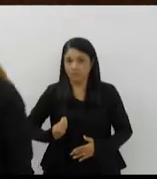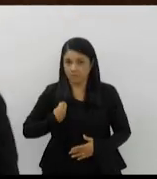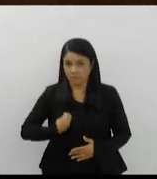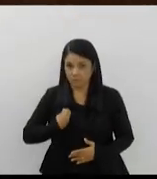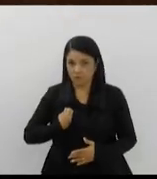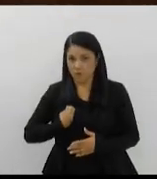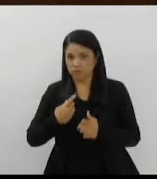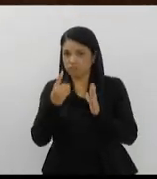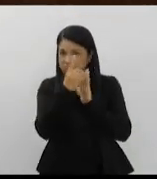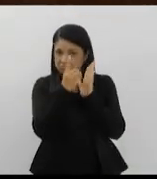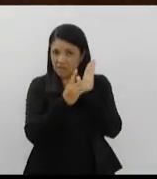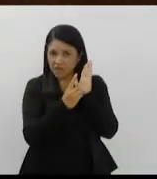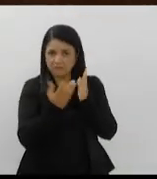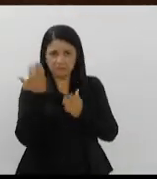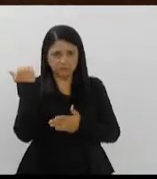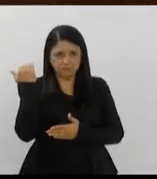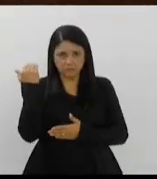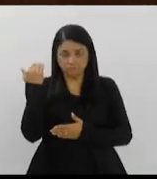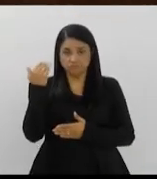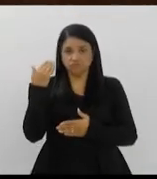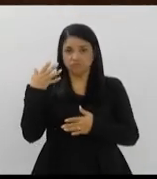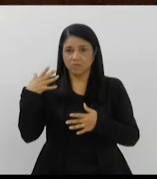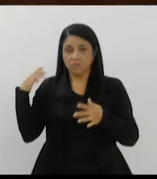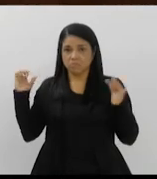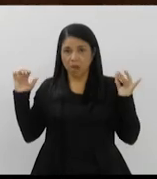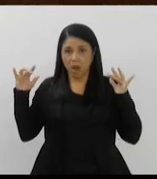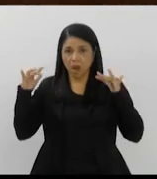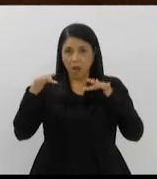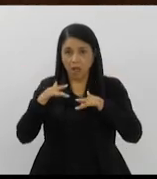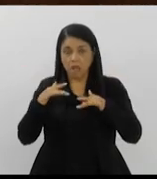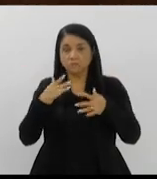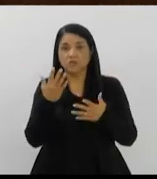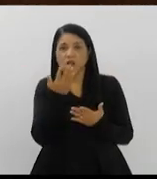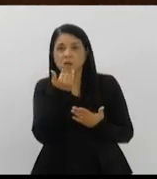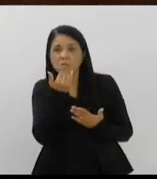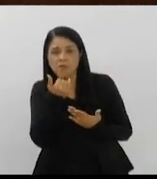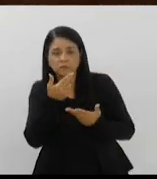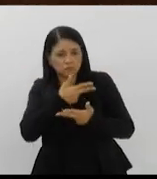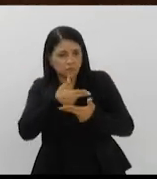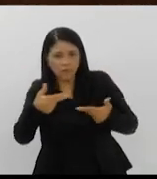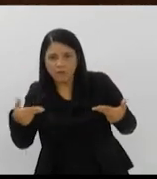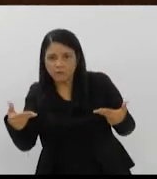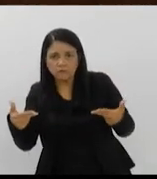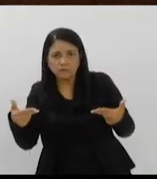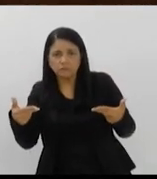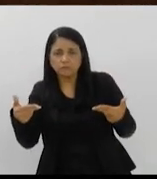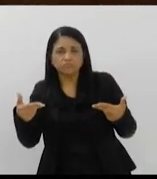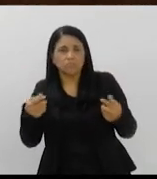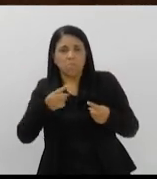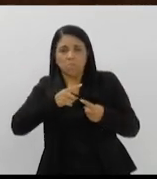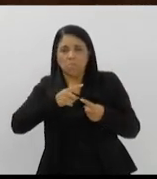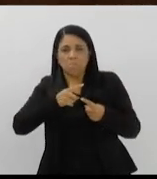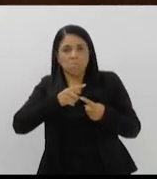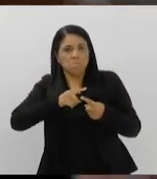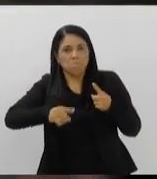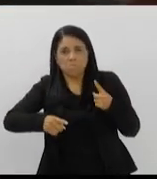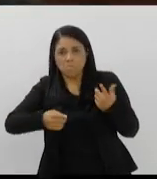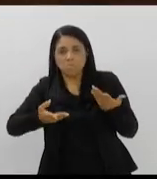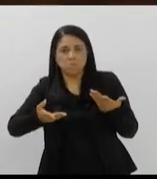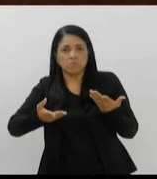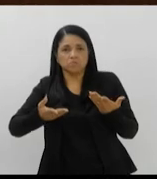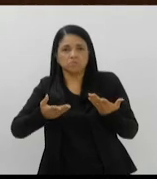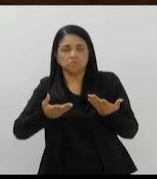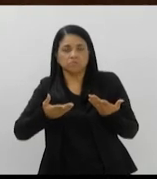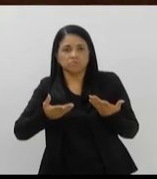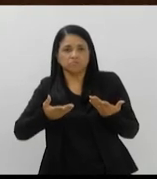algumas décadas atrás, uma invasão de alimentos absolutamente impróprios para o consumo